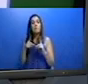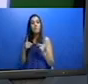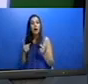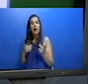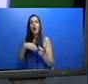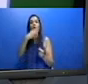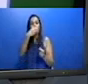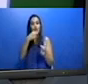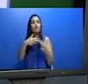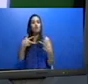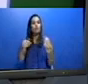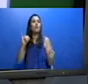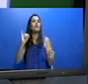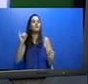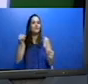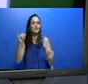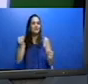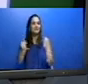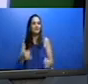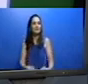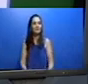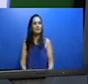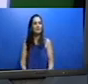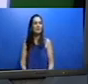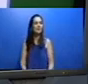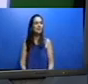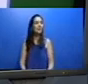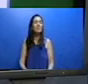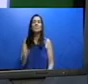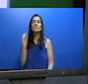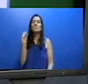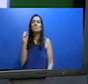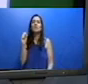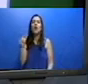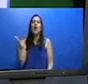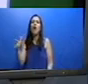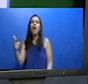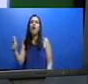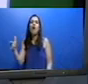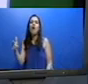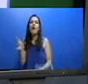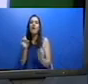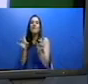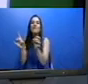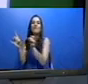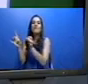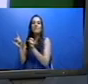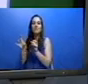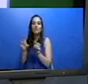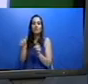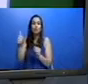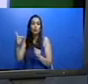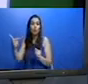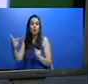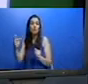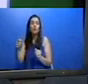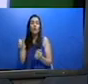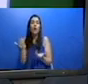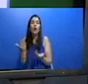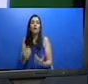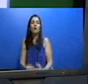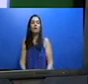frutas, sim. 2. E que outros são tradicionalmente vendidos às dúzias? Então, olha,